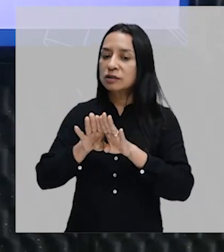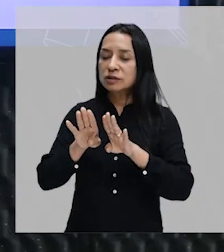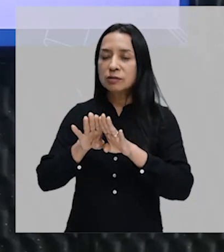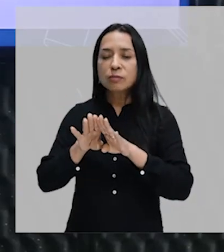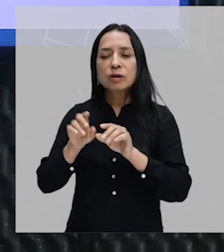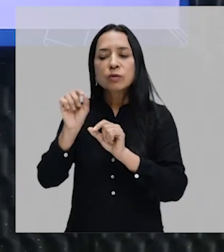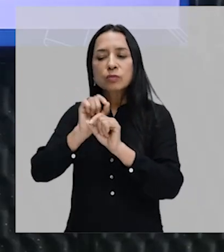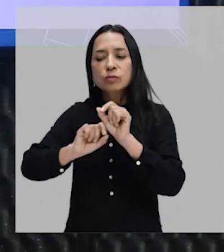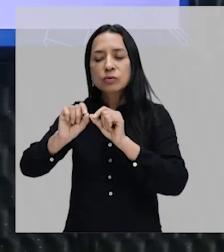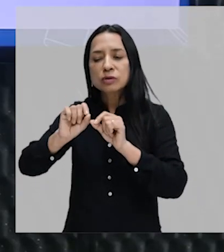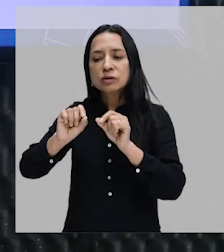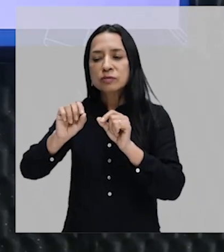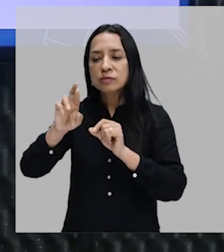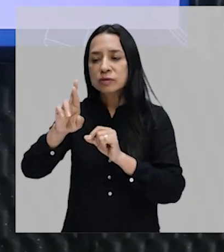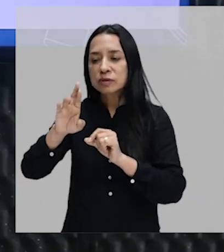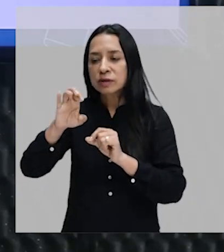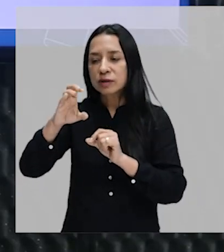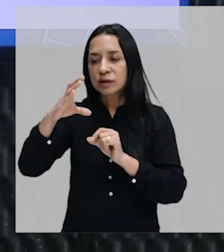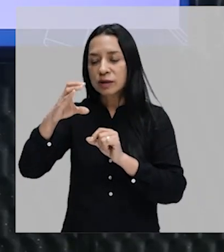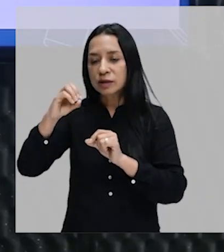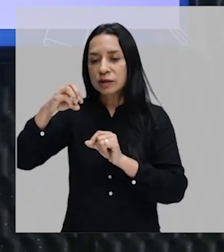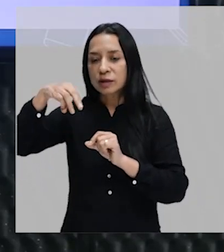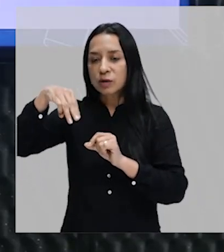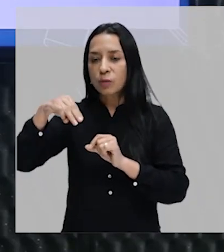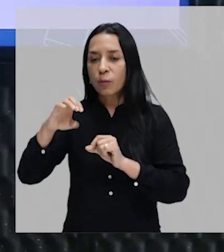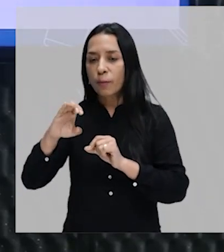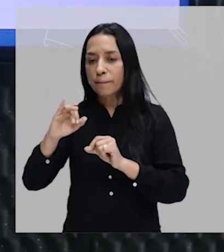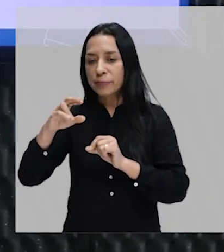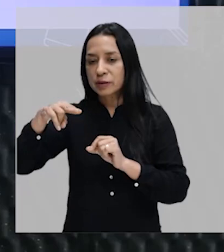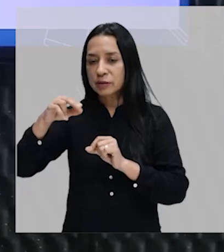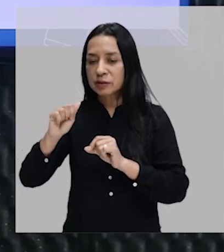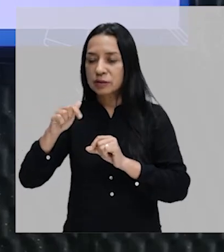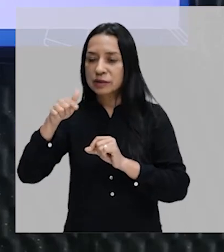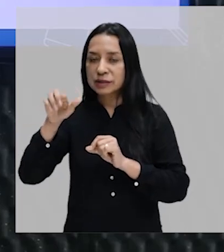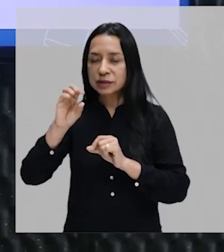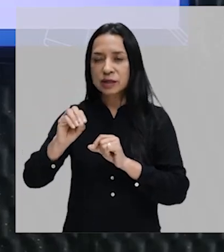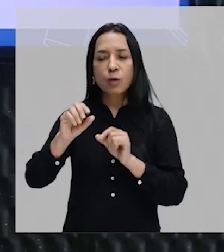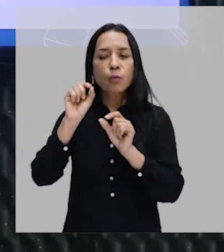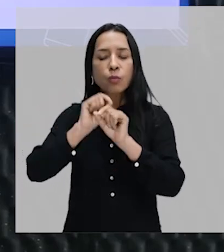me pergunta, professor, o que é mutação? O que é